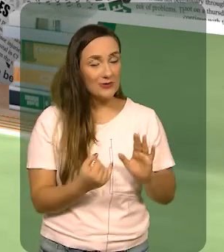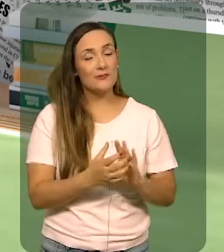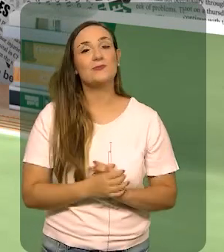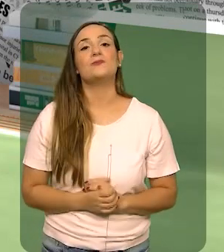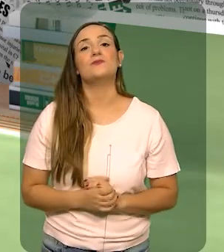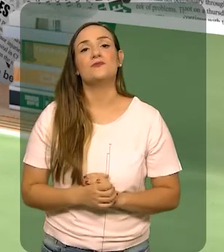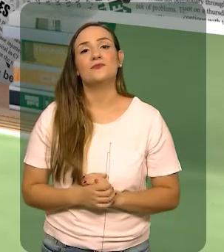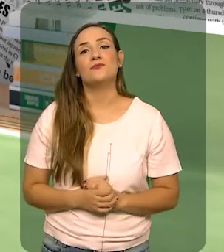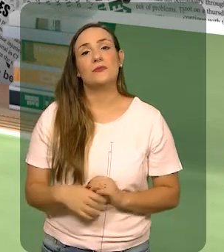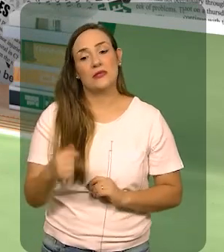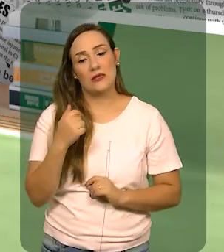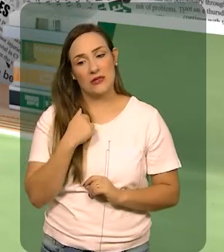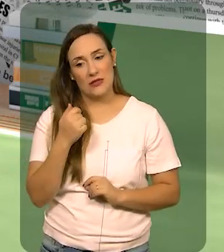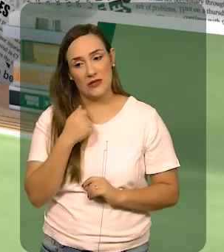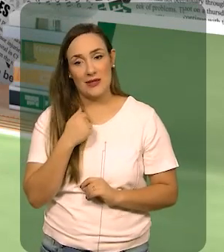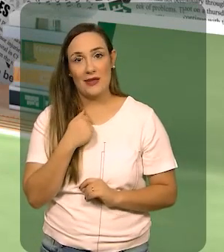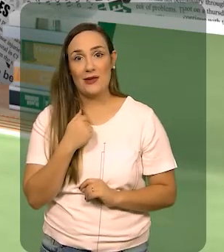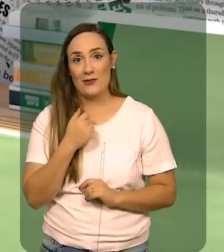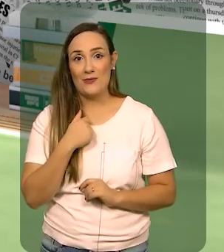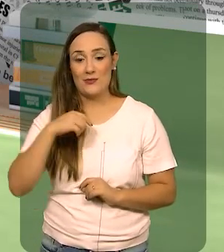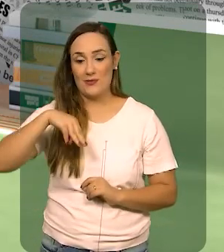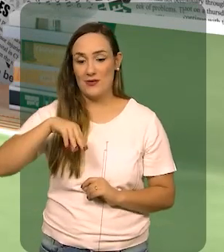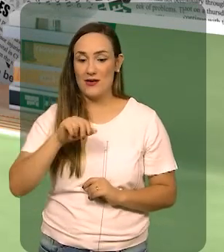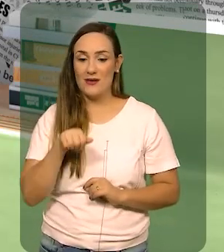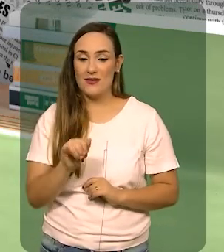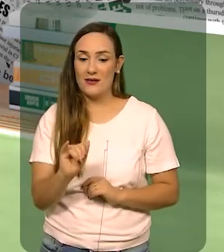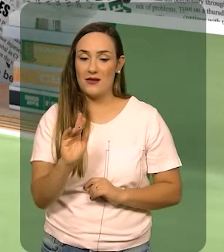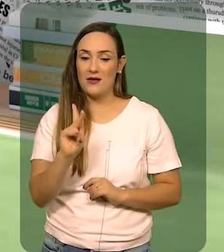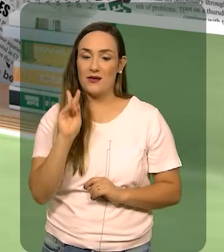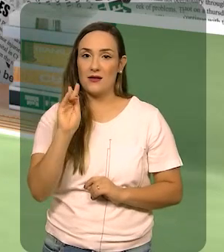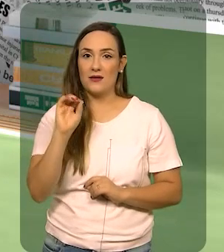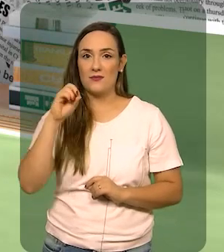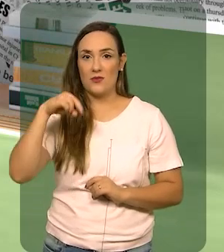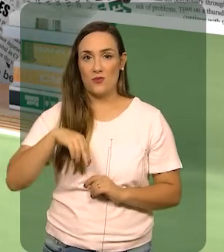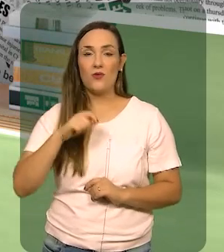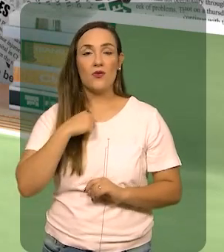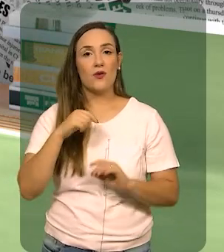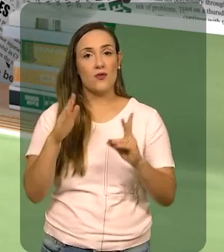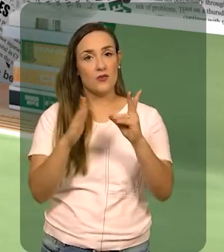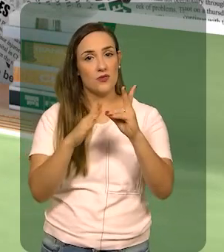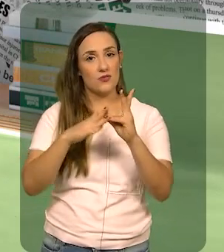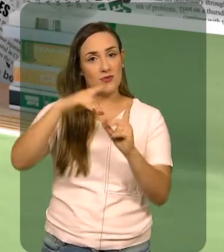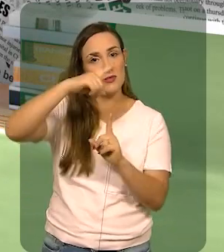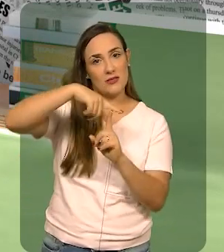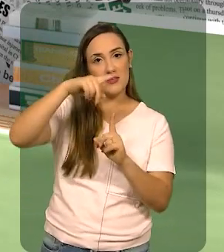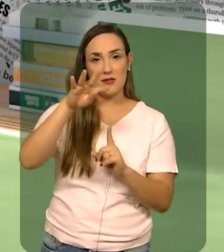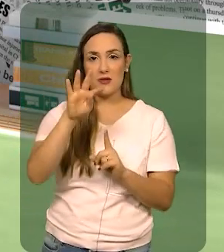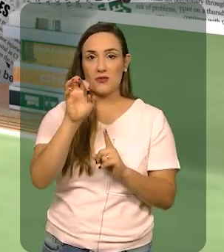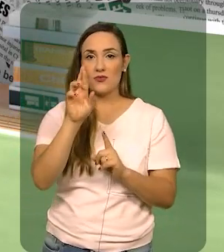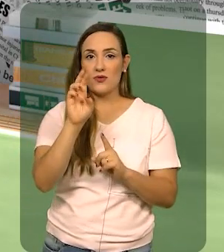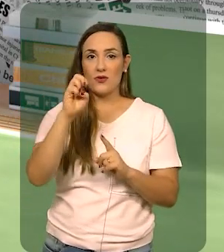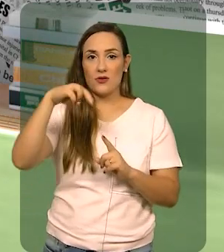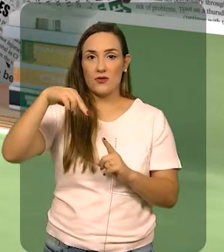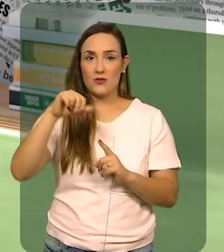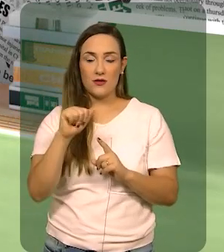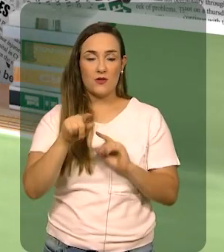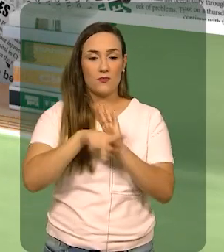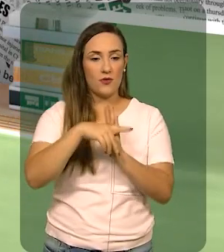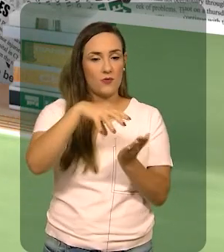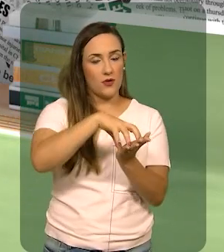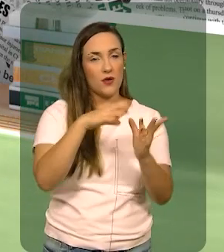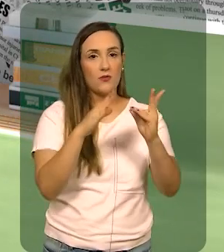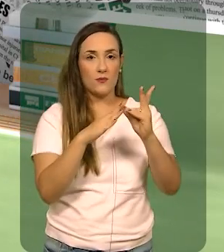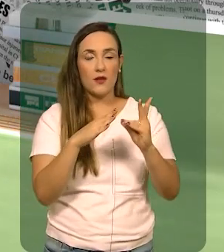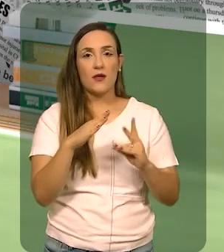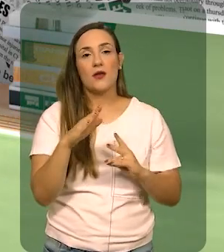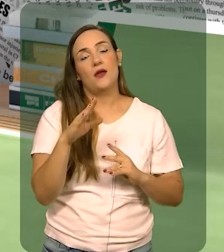né? Eu sou, como você bem disse, sou Maicon, meu nome é Maicon, sou indígena terena da base da aldeia